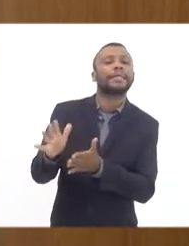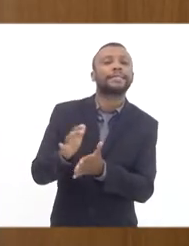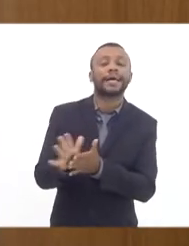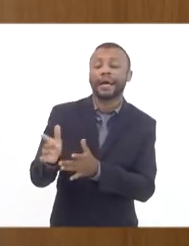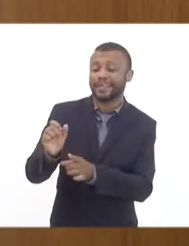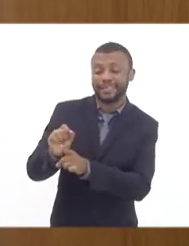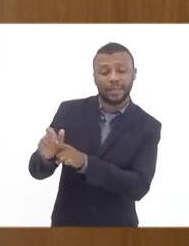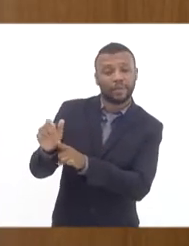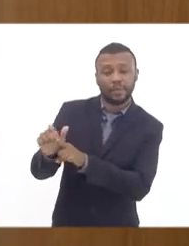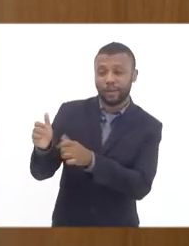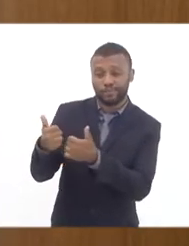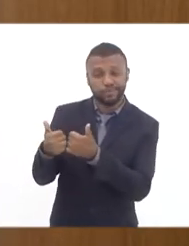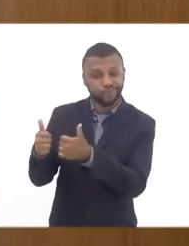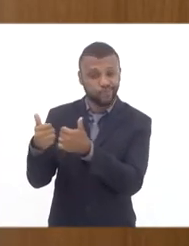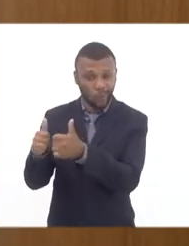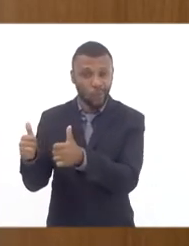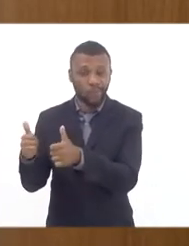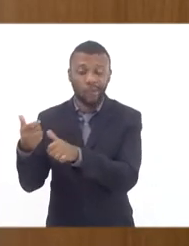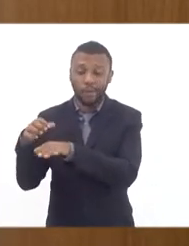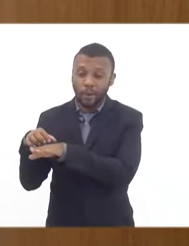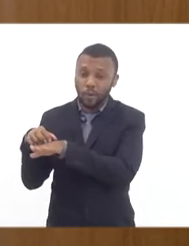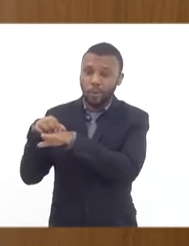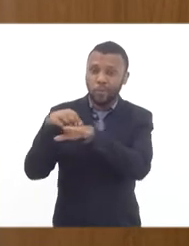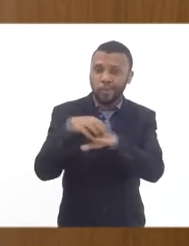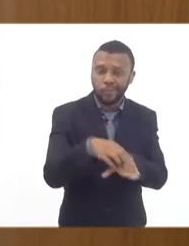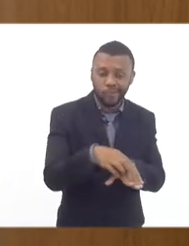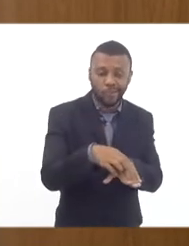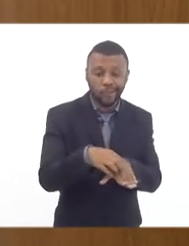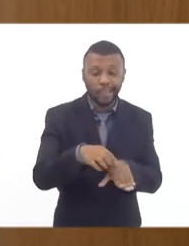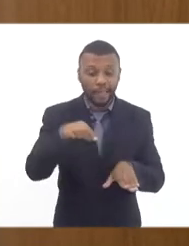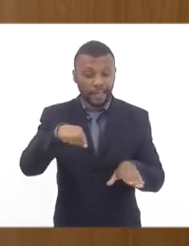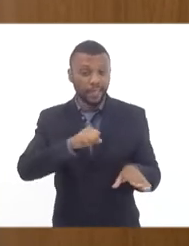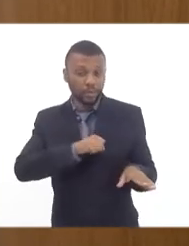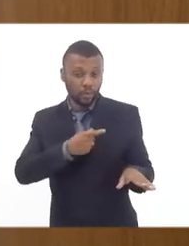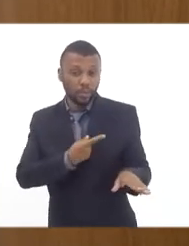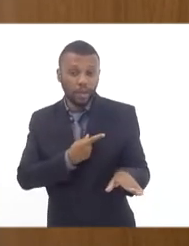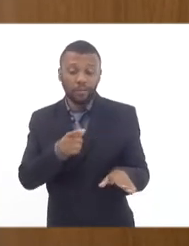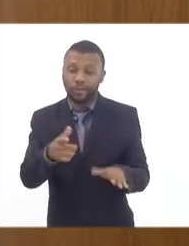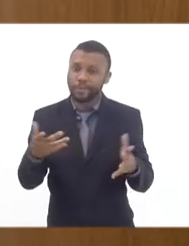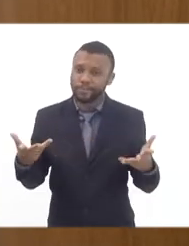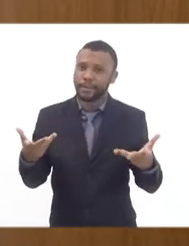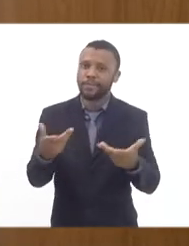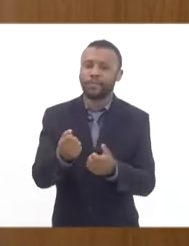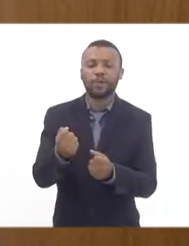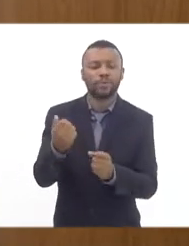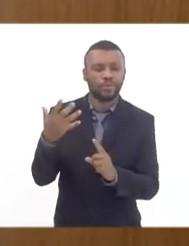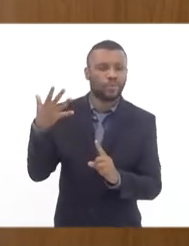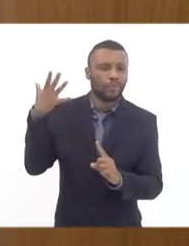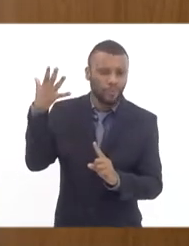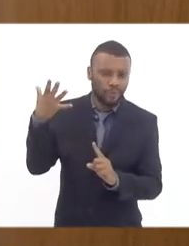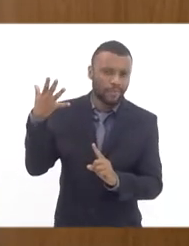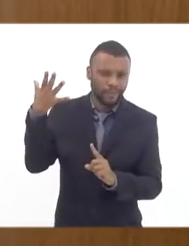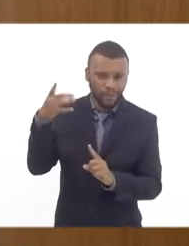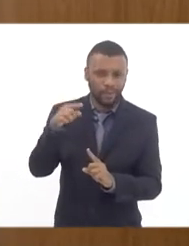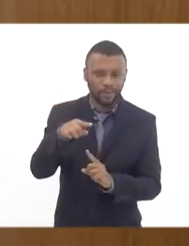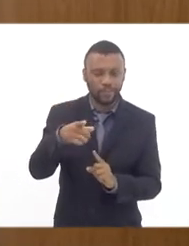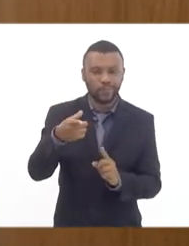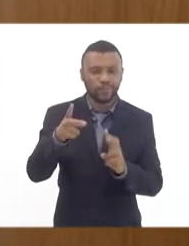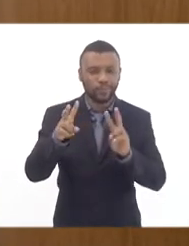que foi o Salão Ler, e foi uma coisa fantástica para os nossos alunos. Né? Então, a gente tem que comemorar